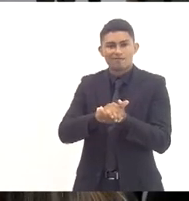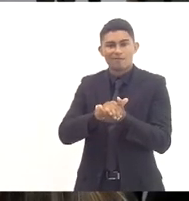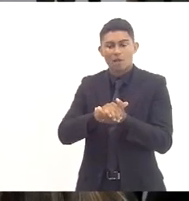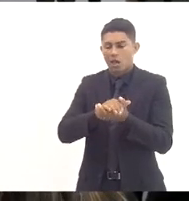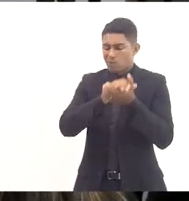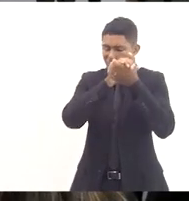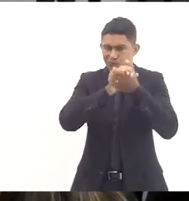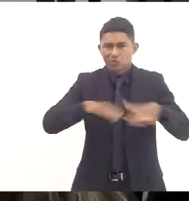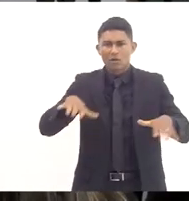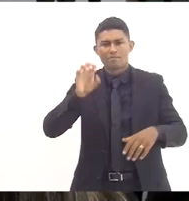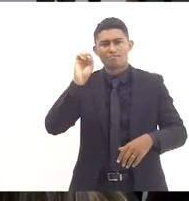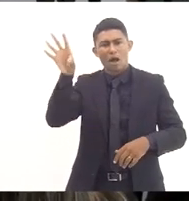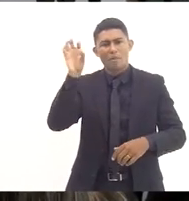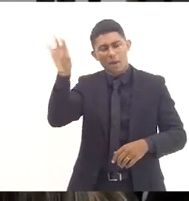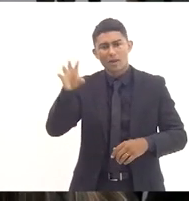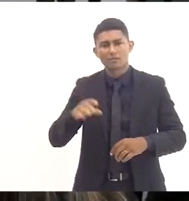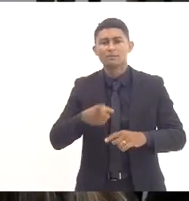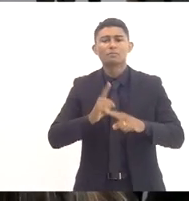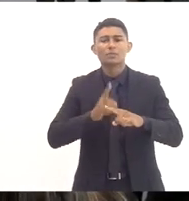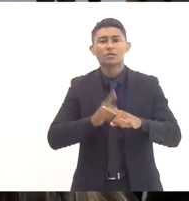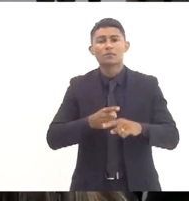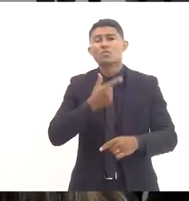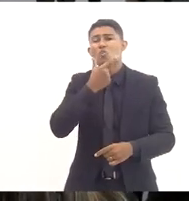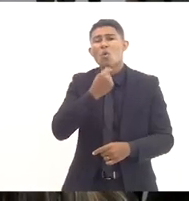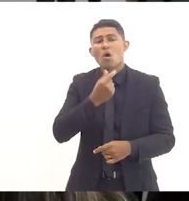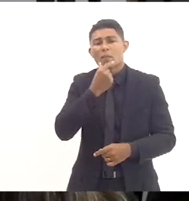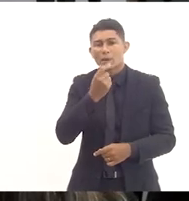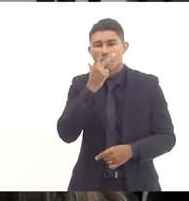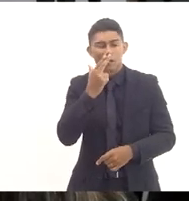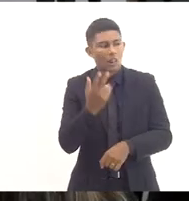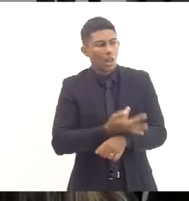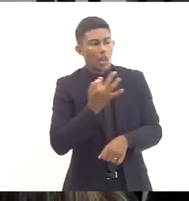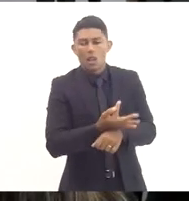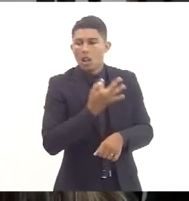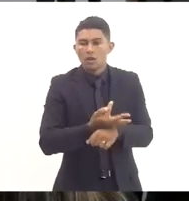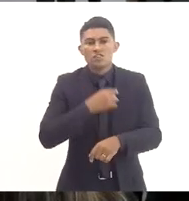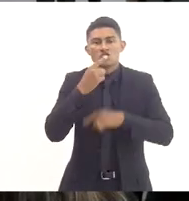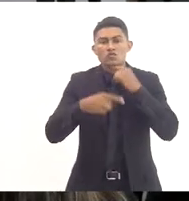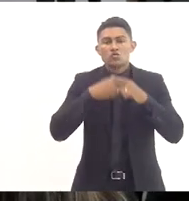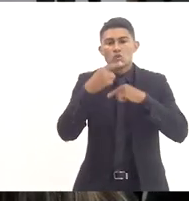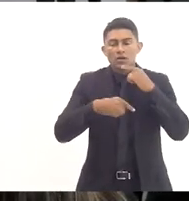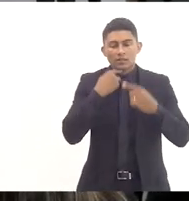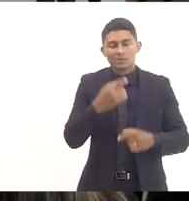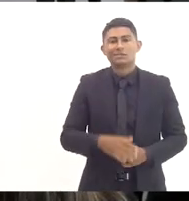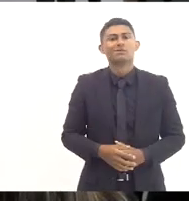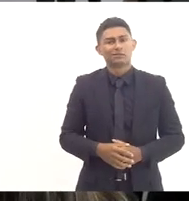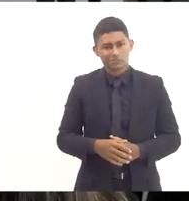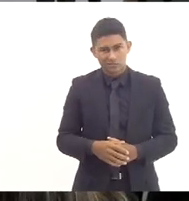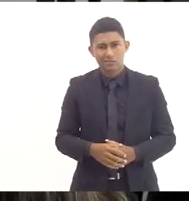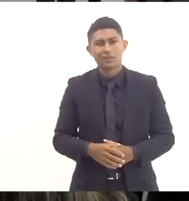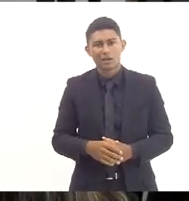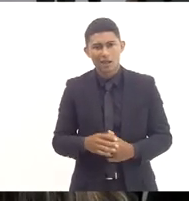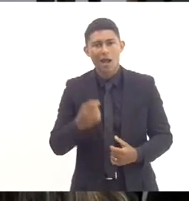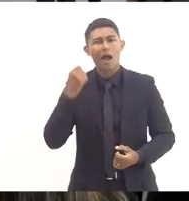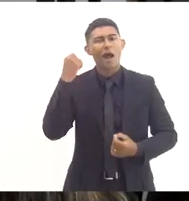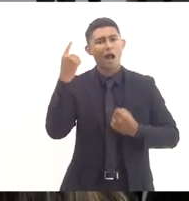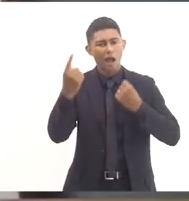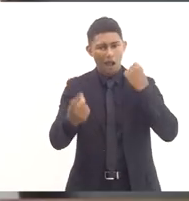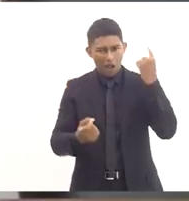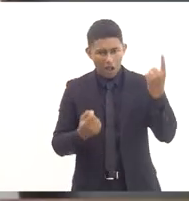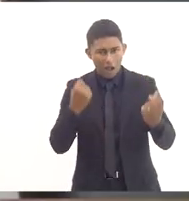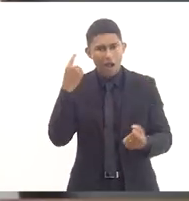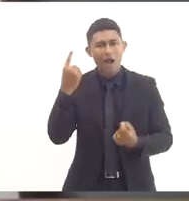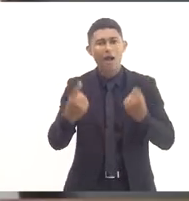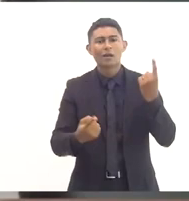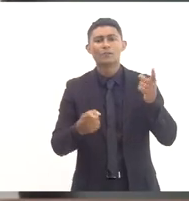sustentam por uma série de razões uma situação é muito muito raro né uma família se